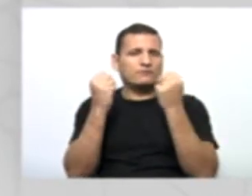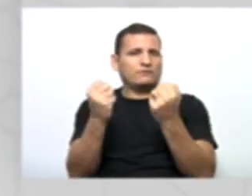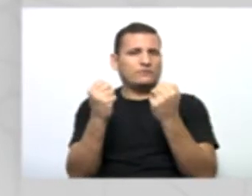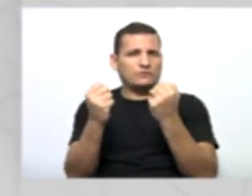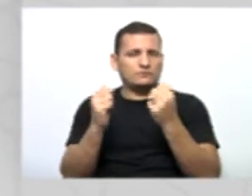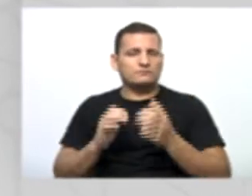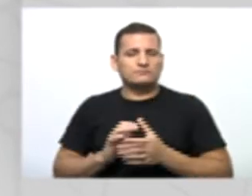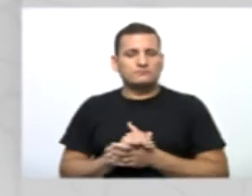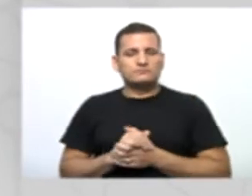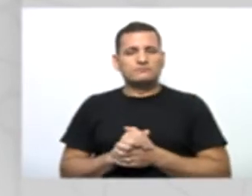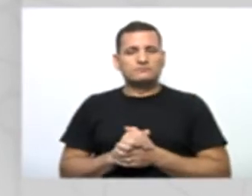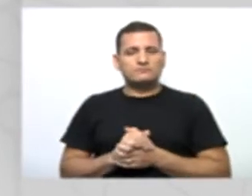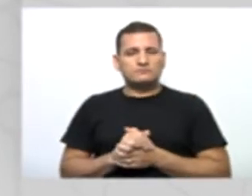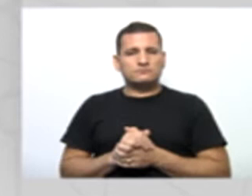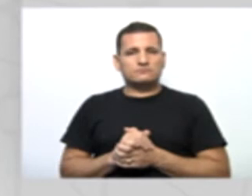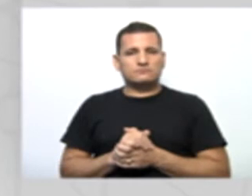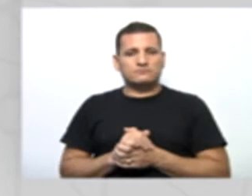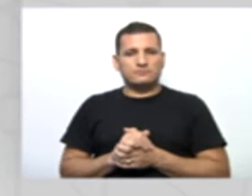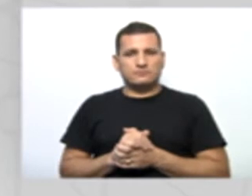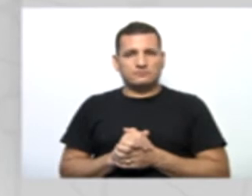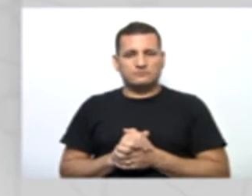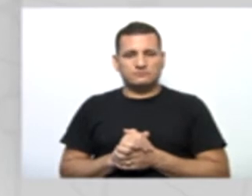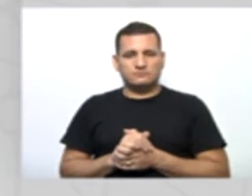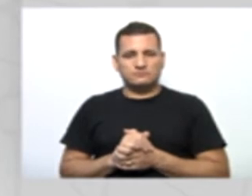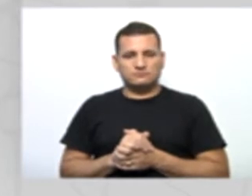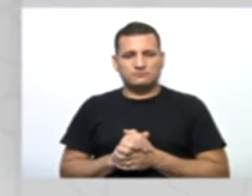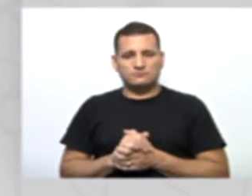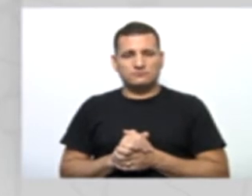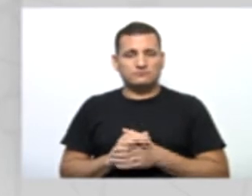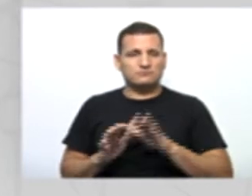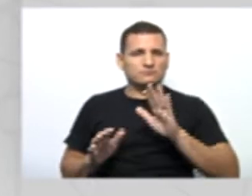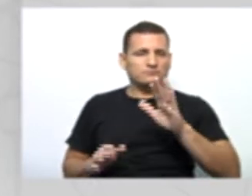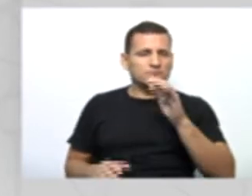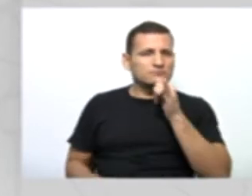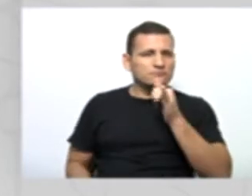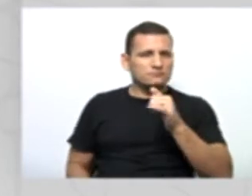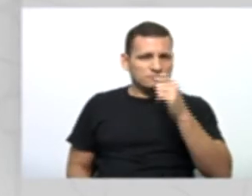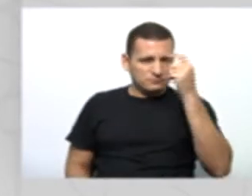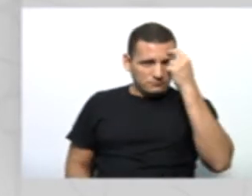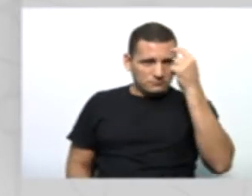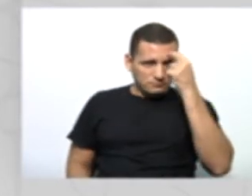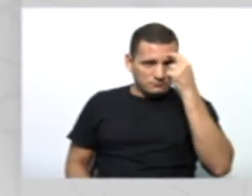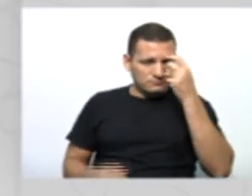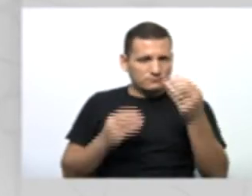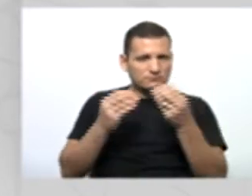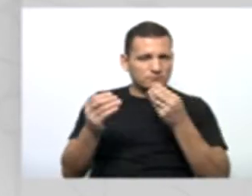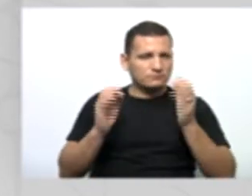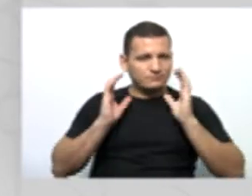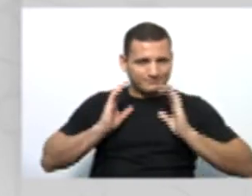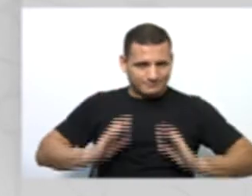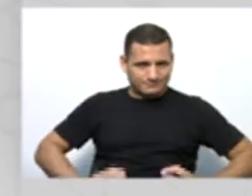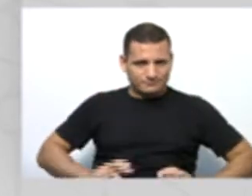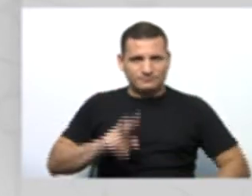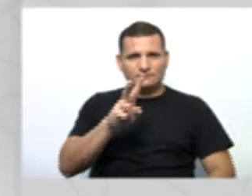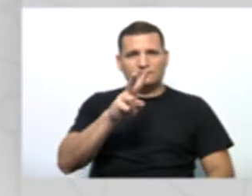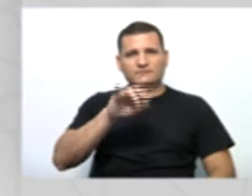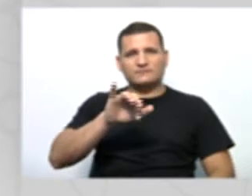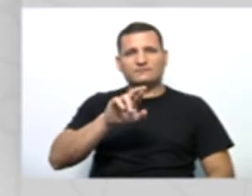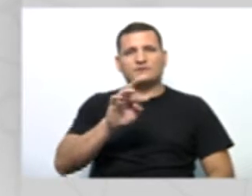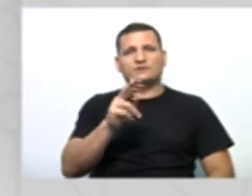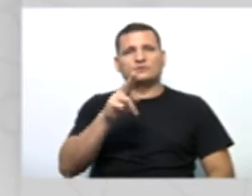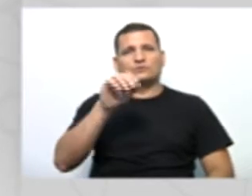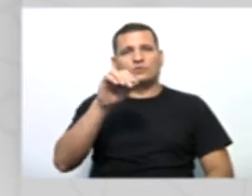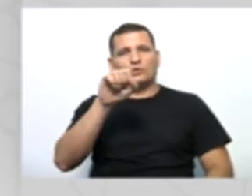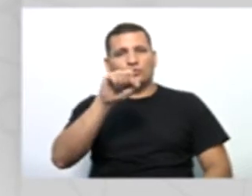mesmo, professor. Quando a gente pensa nessa história da conduta virtuosa, nós estamos falando de pessoas que